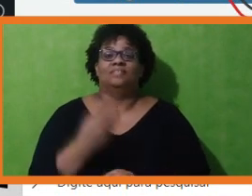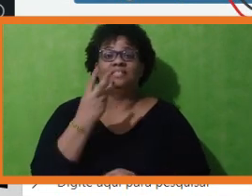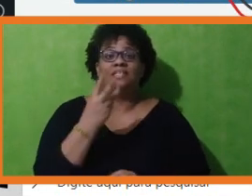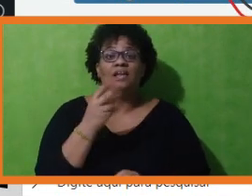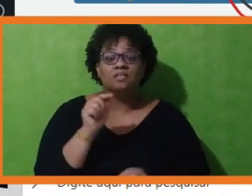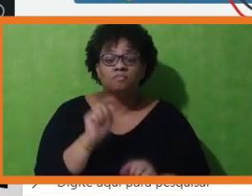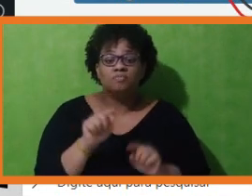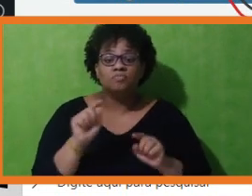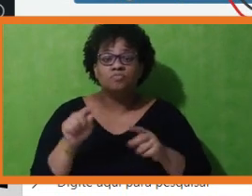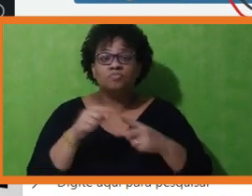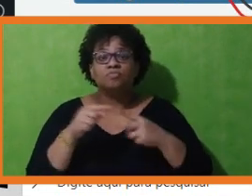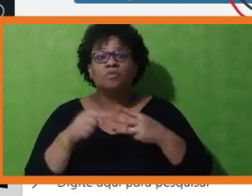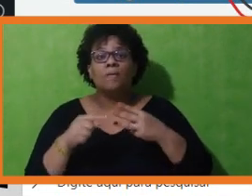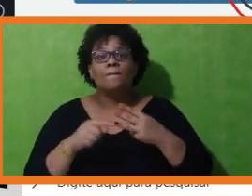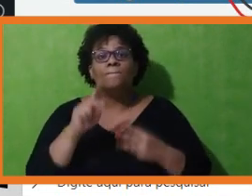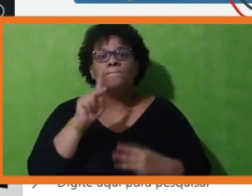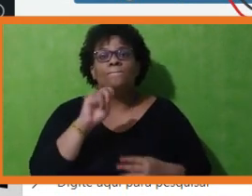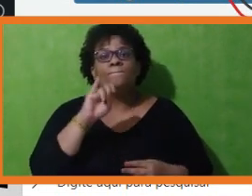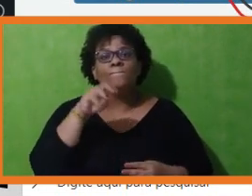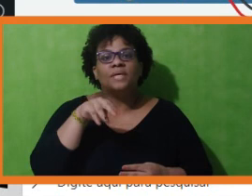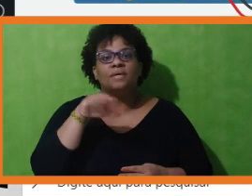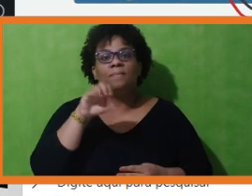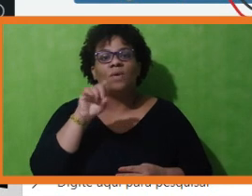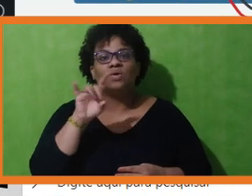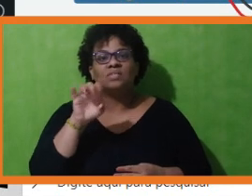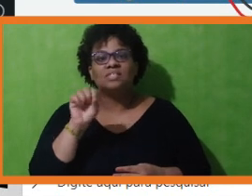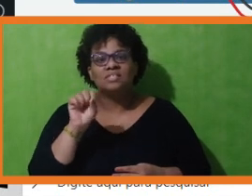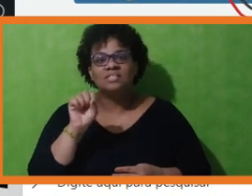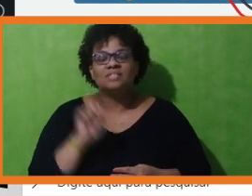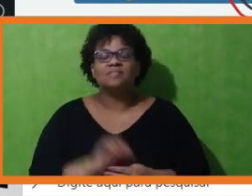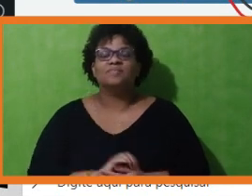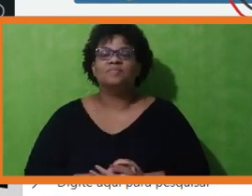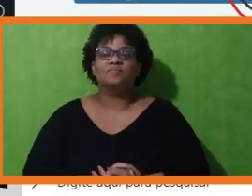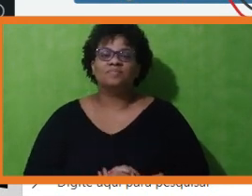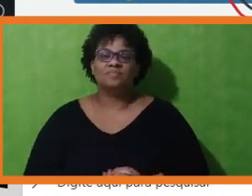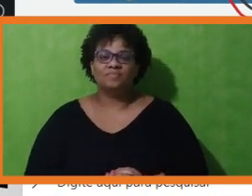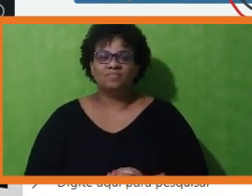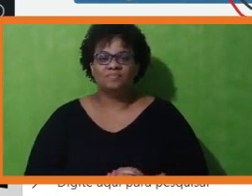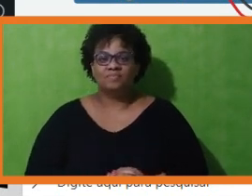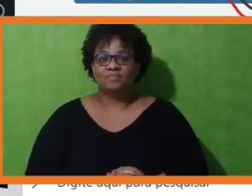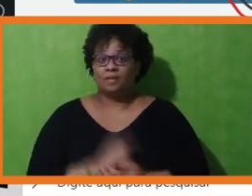Eu tenho 3 pinos, vou aqui colocar já os 3 pin modes, certo?